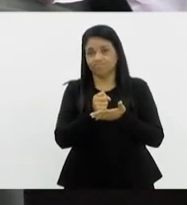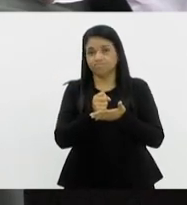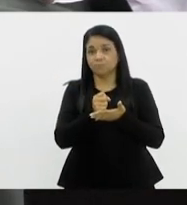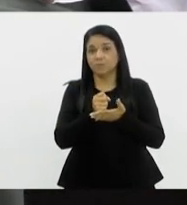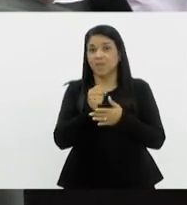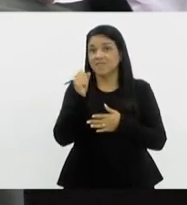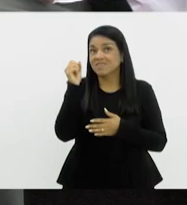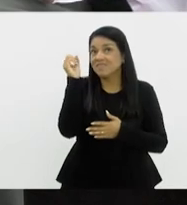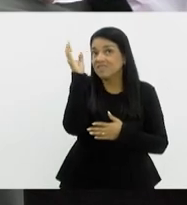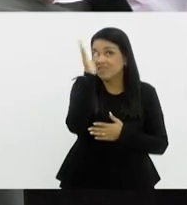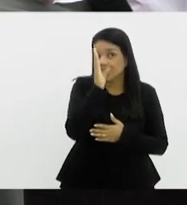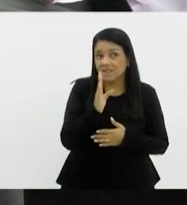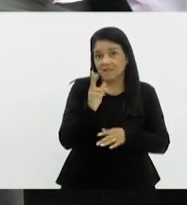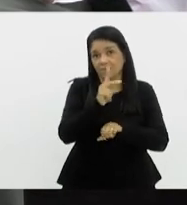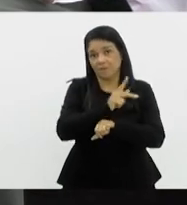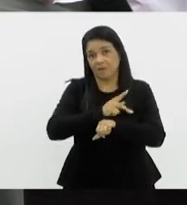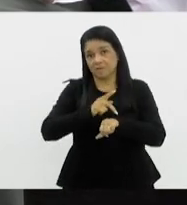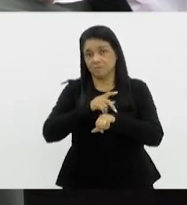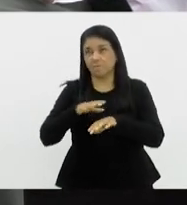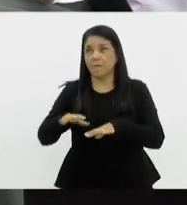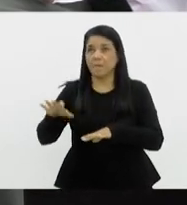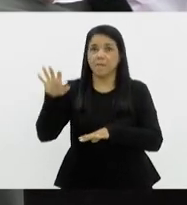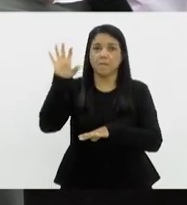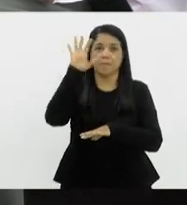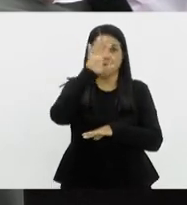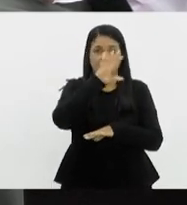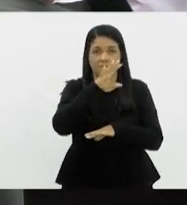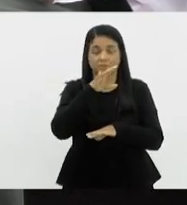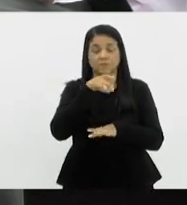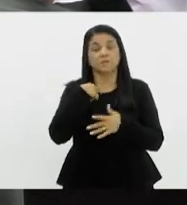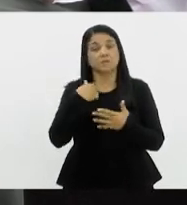nacional. Então, a razão pela qual,